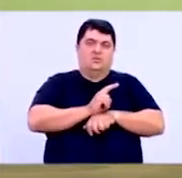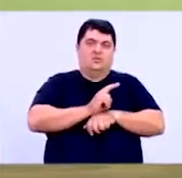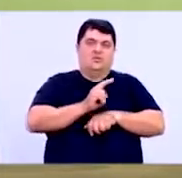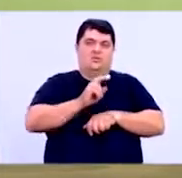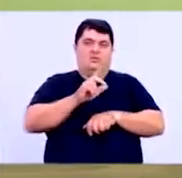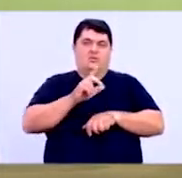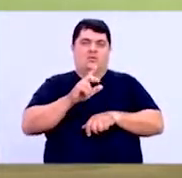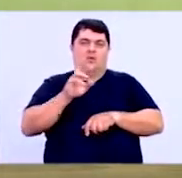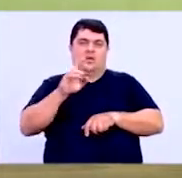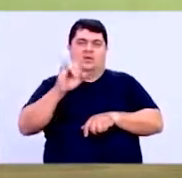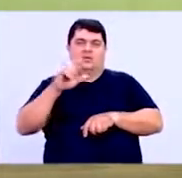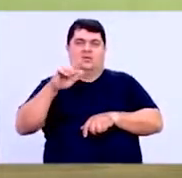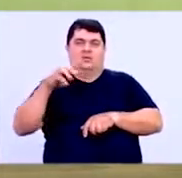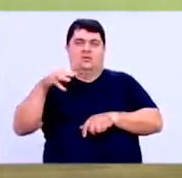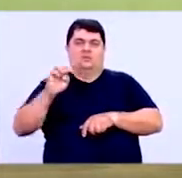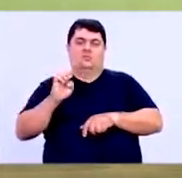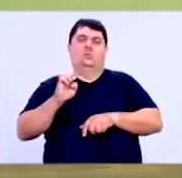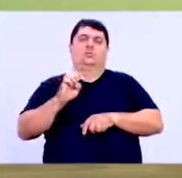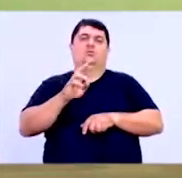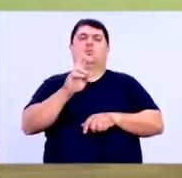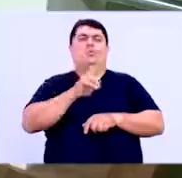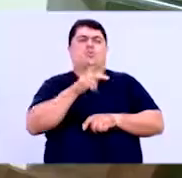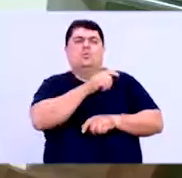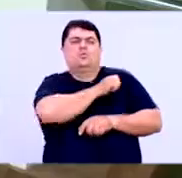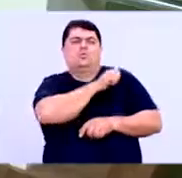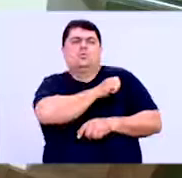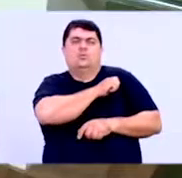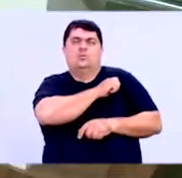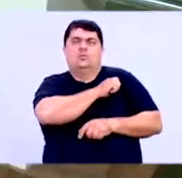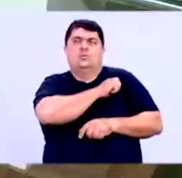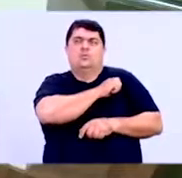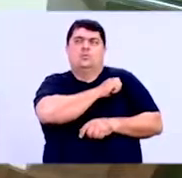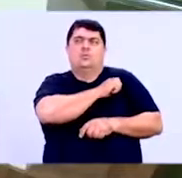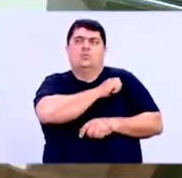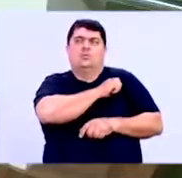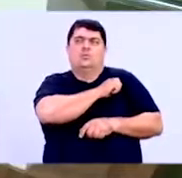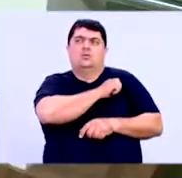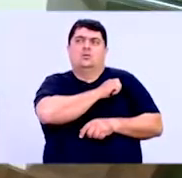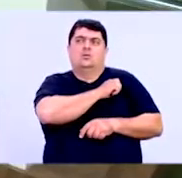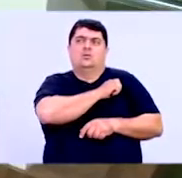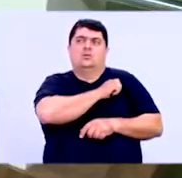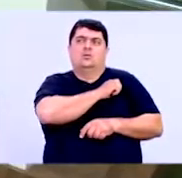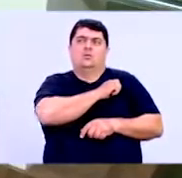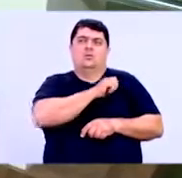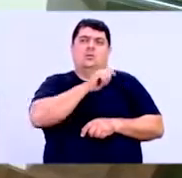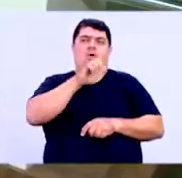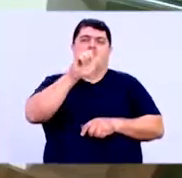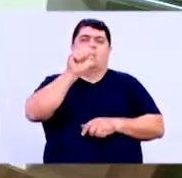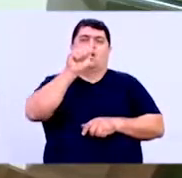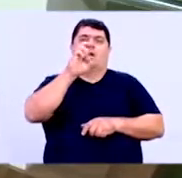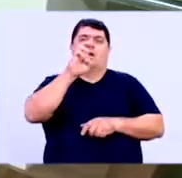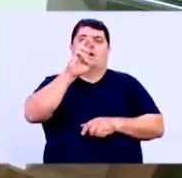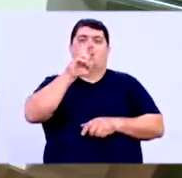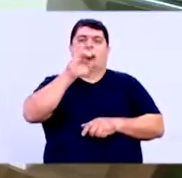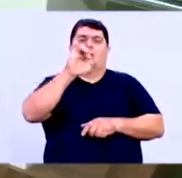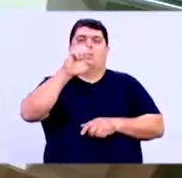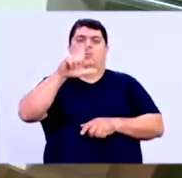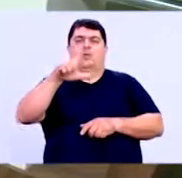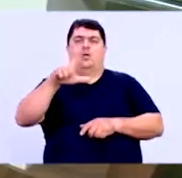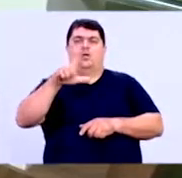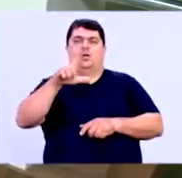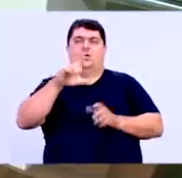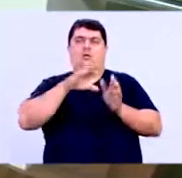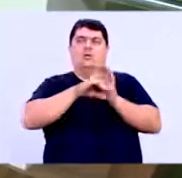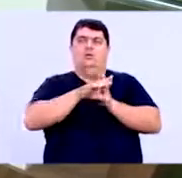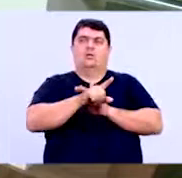regime de caixa. Como é o nome dele? Tá com um errinho de tipografia, não tô na dúvida se é Gabriel ou Gabriela. Gabriel é